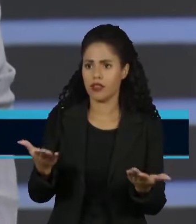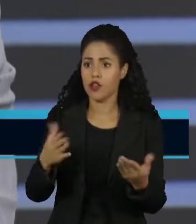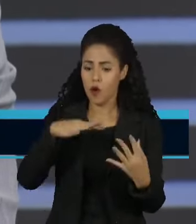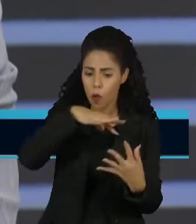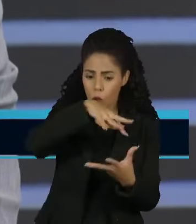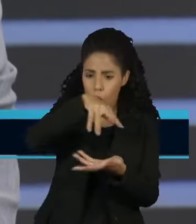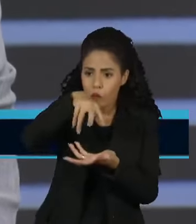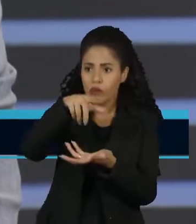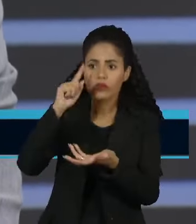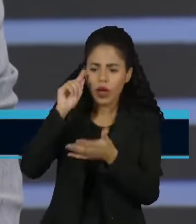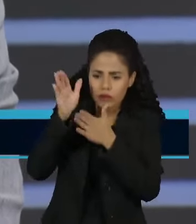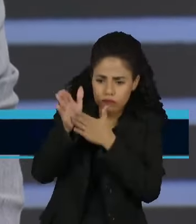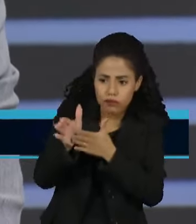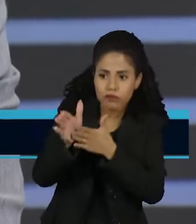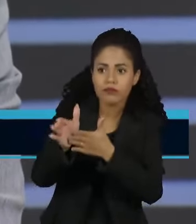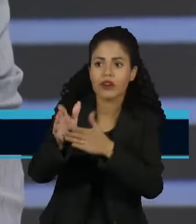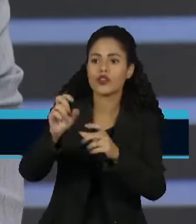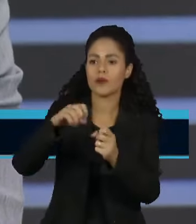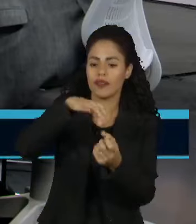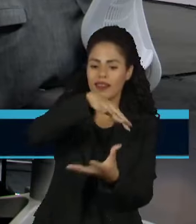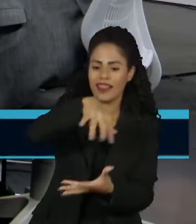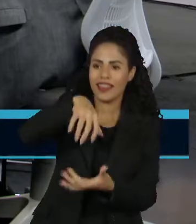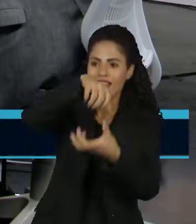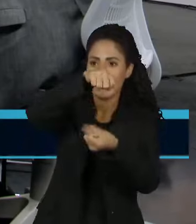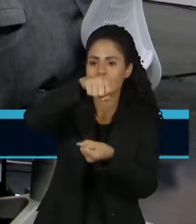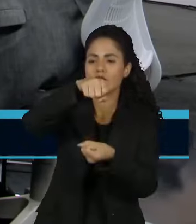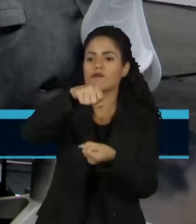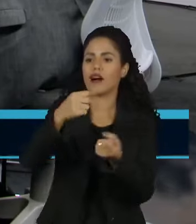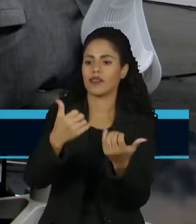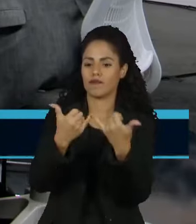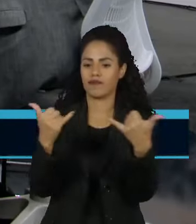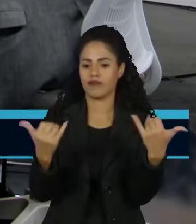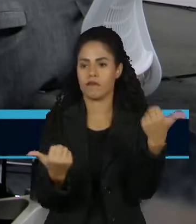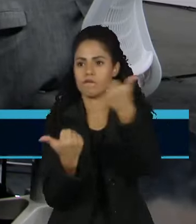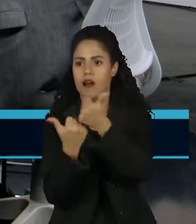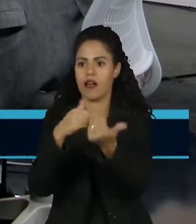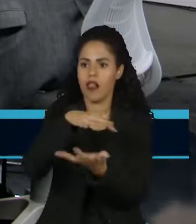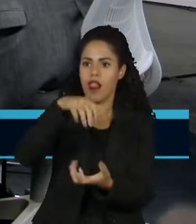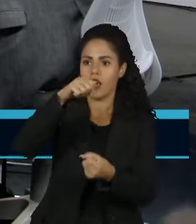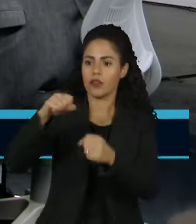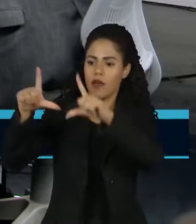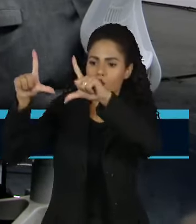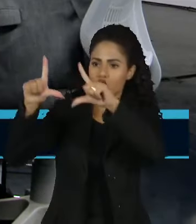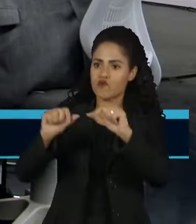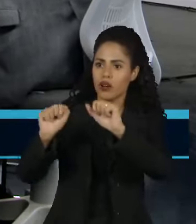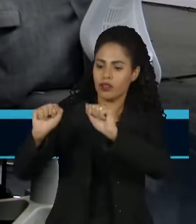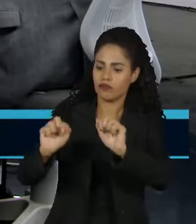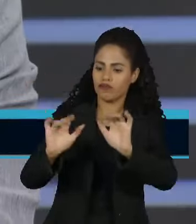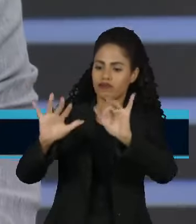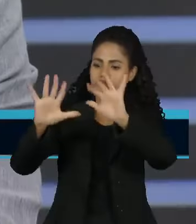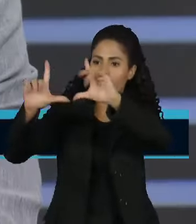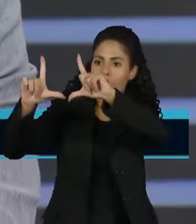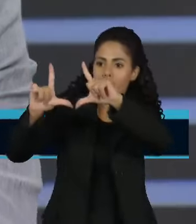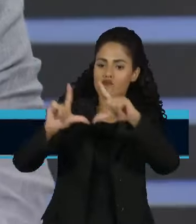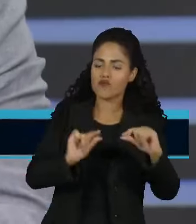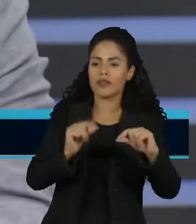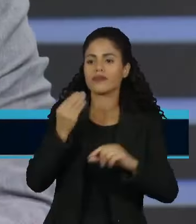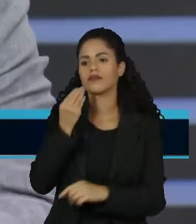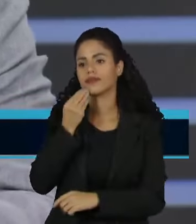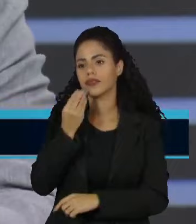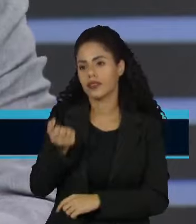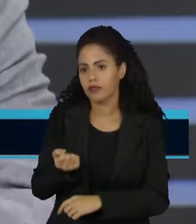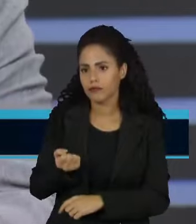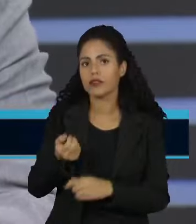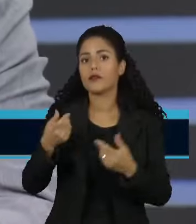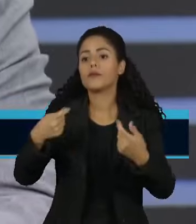mundo caminha pra transição energética pra economia descarbonizada não é e isso implica necessariamente